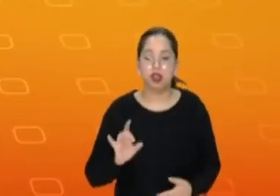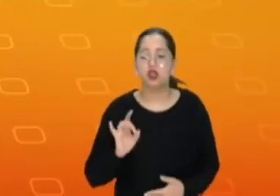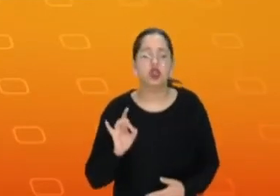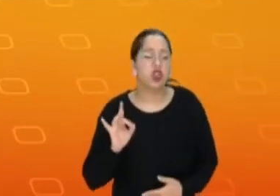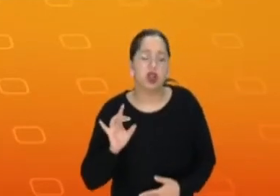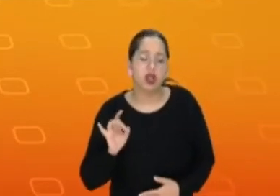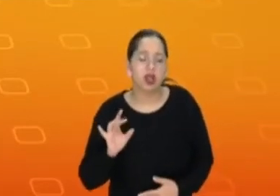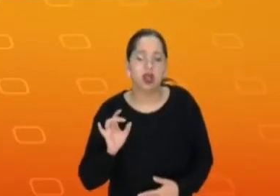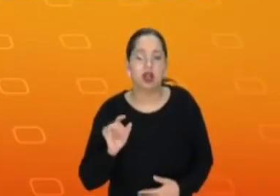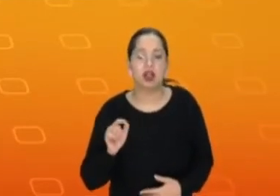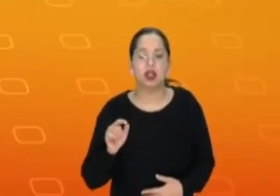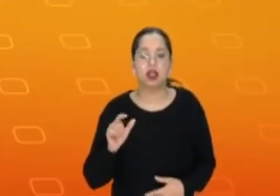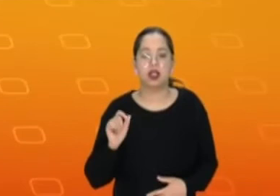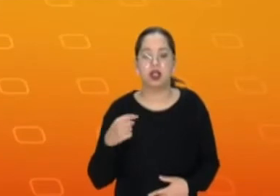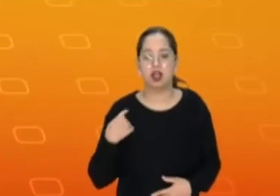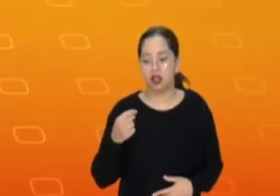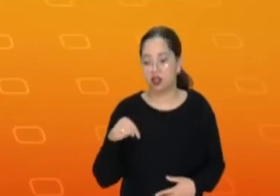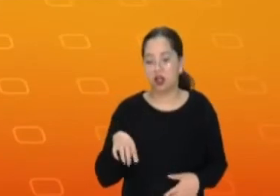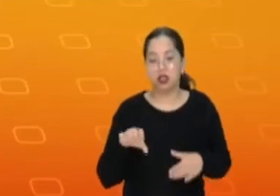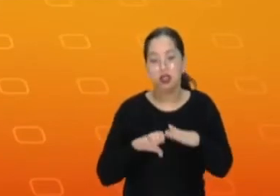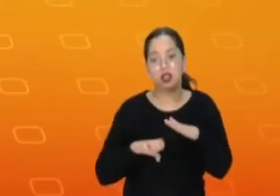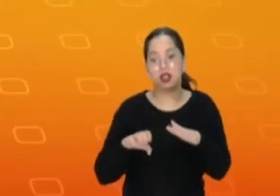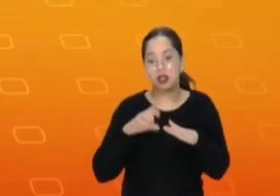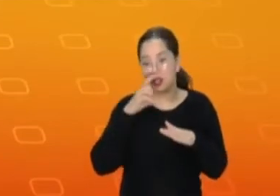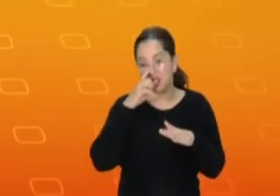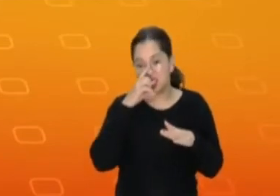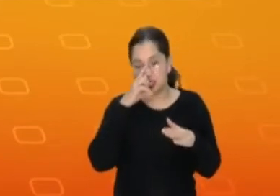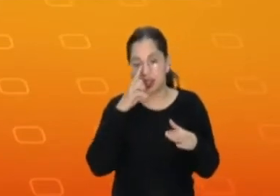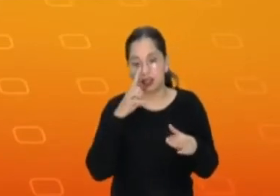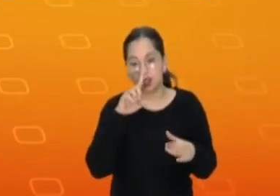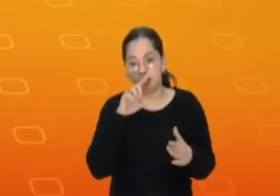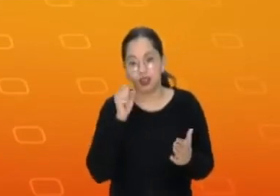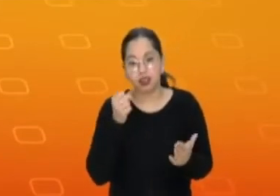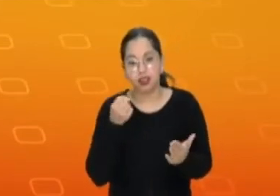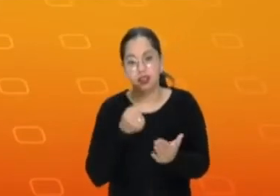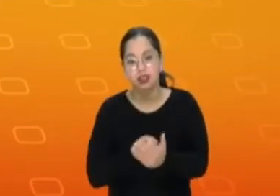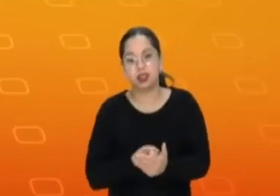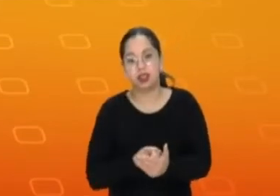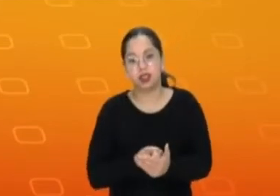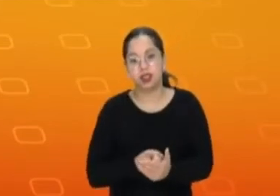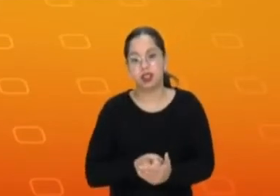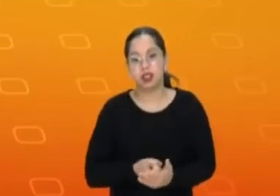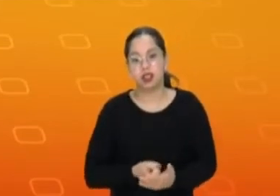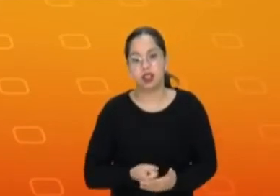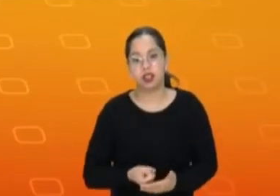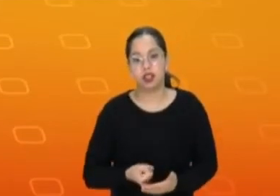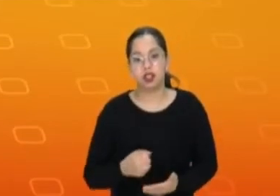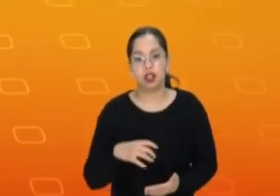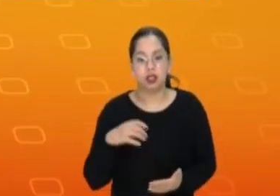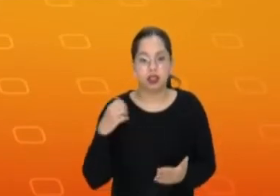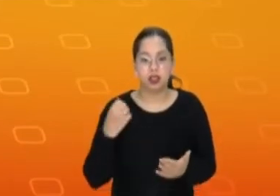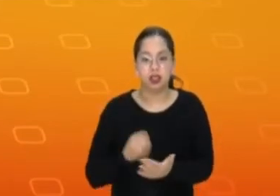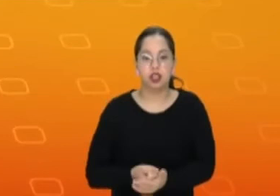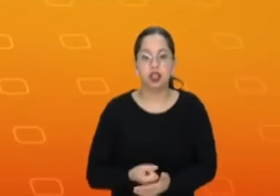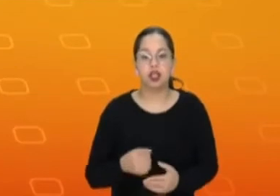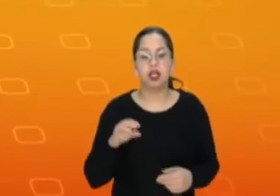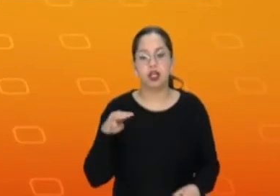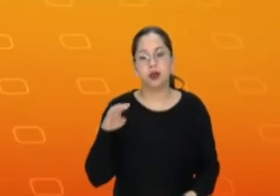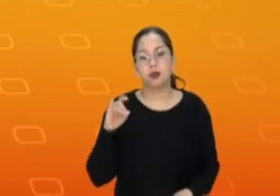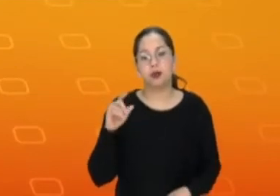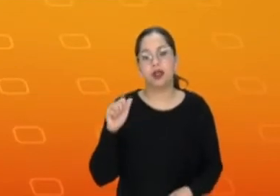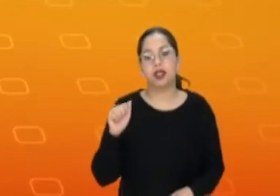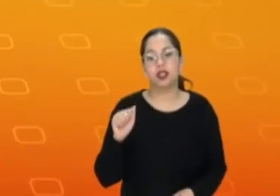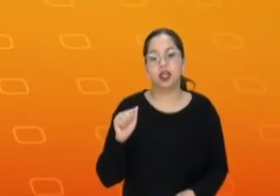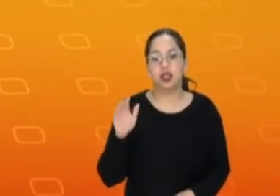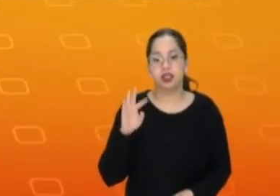nossa empresa aqui, a Globo, resolveu, admitiu ser uma empresa MediaTek. Ou seja, ela vê a